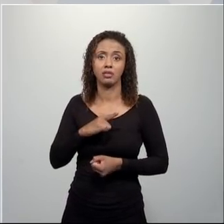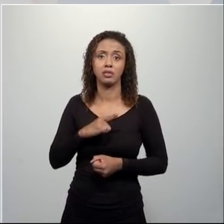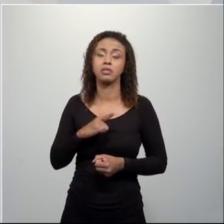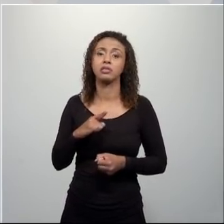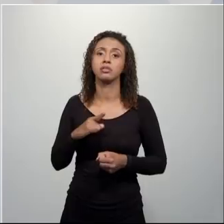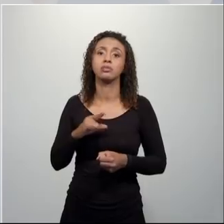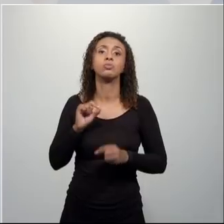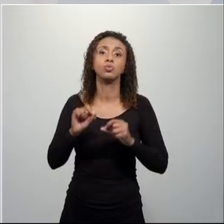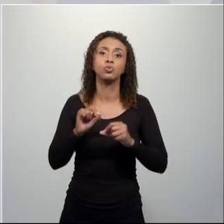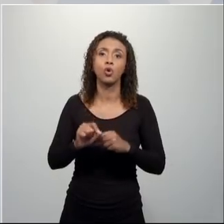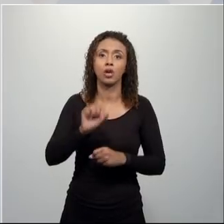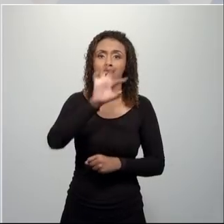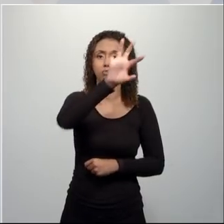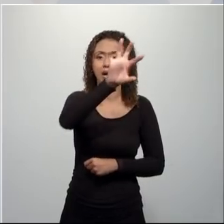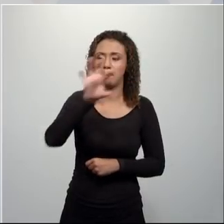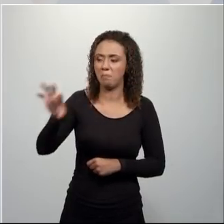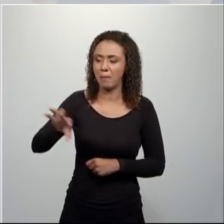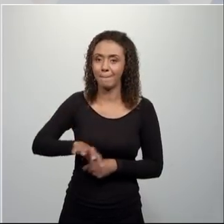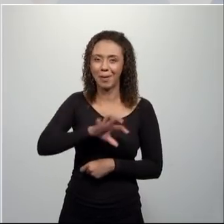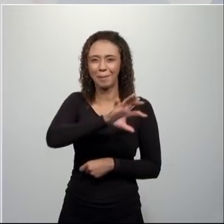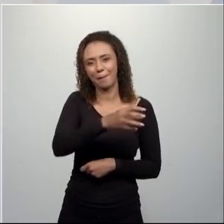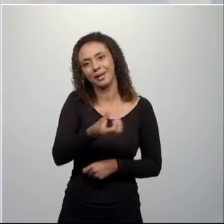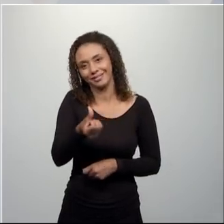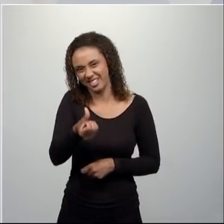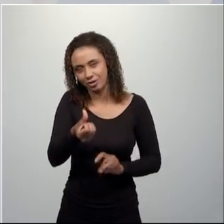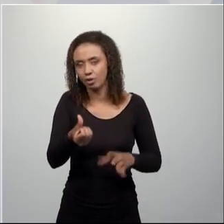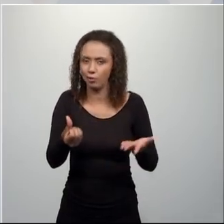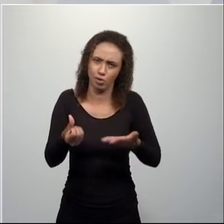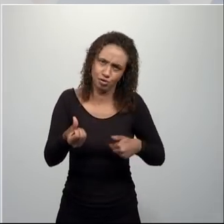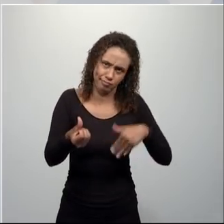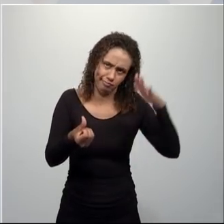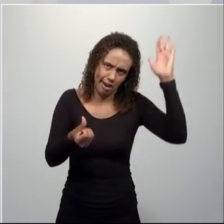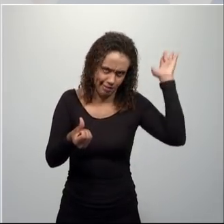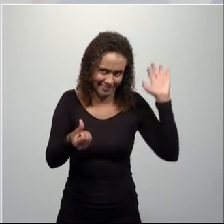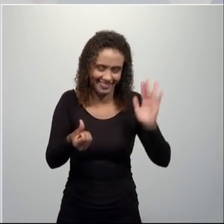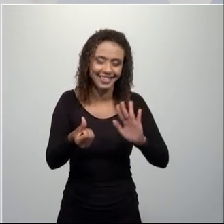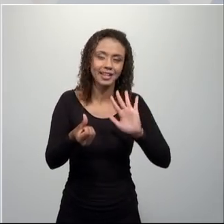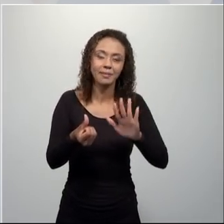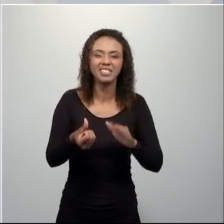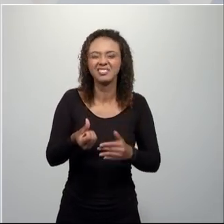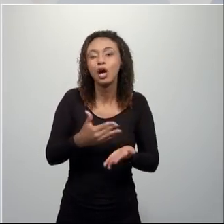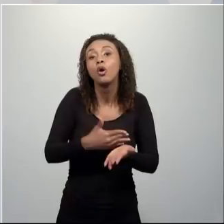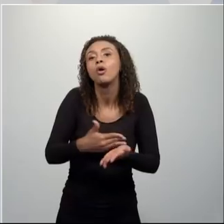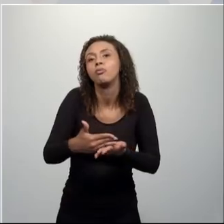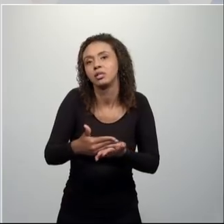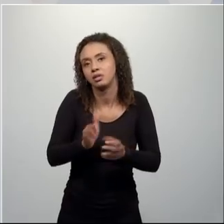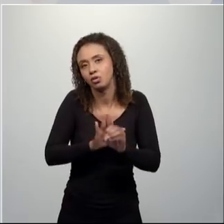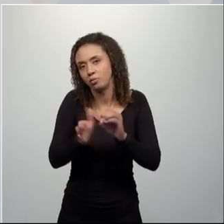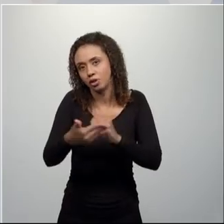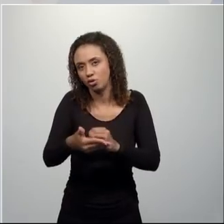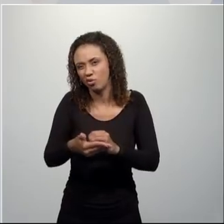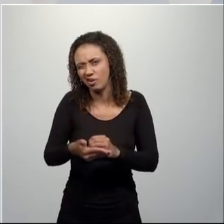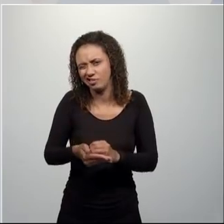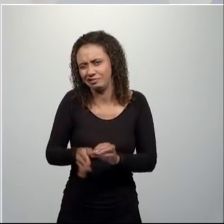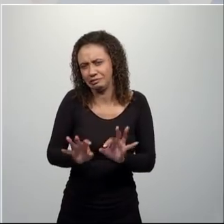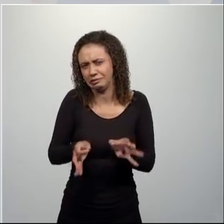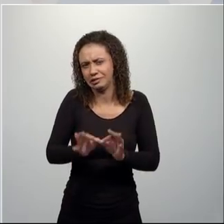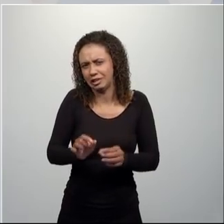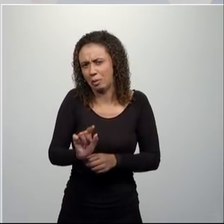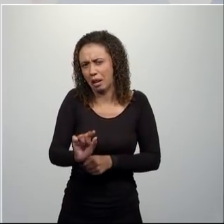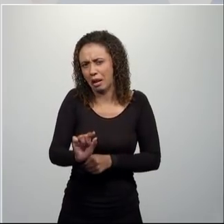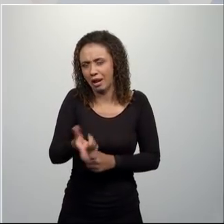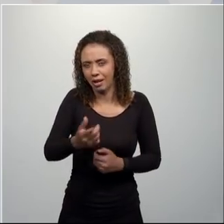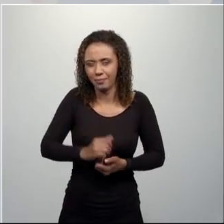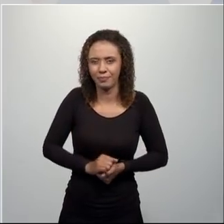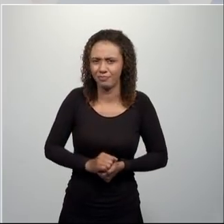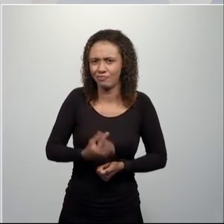isso obviamente hoje é muito mais nós né do que seis mas no início do bitcoin não era razoável tenho uma dezena